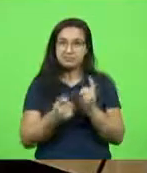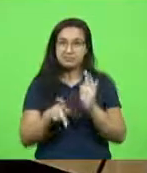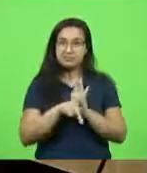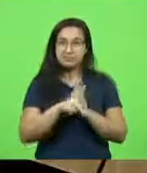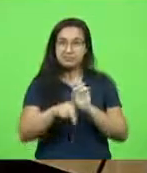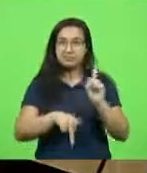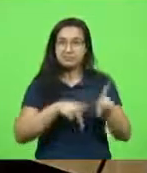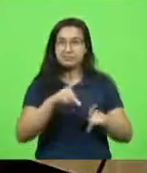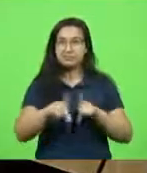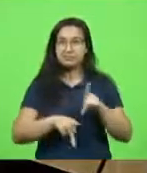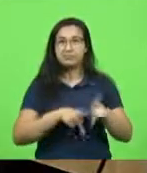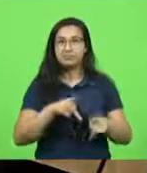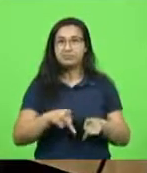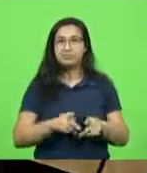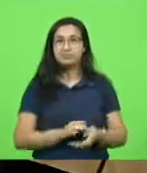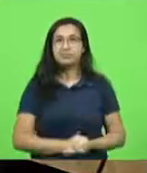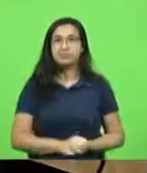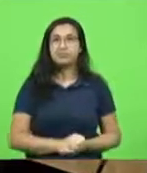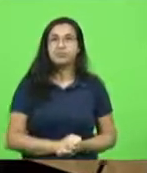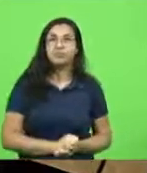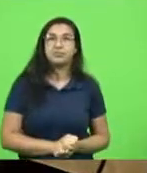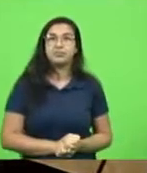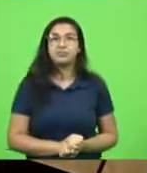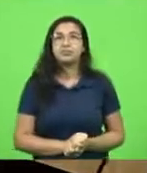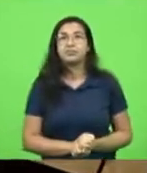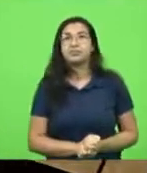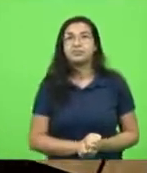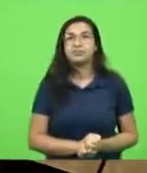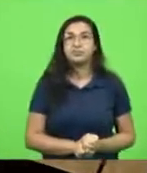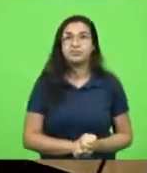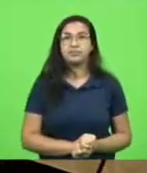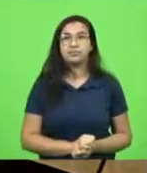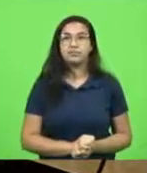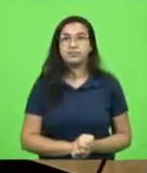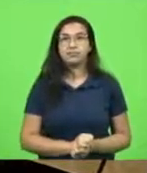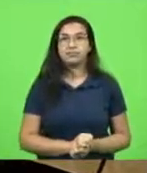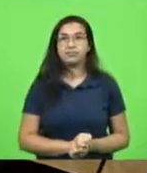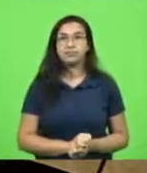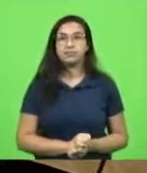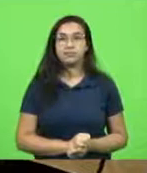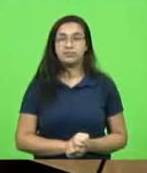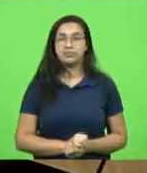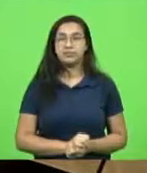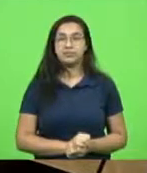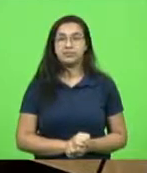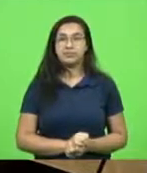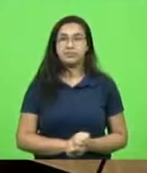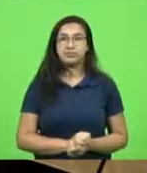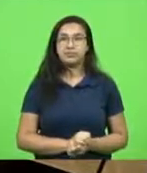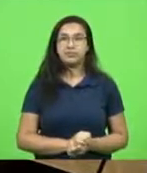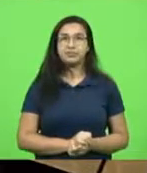Oi Jéssica desculpa a deputado Zé Desculpa aí ó